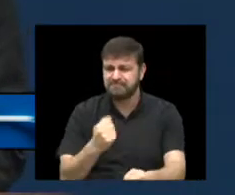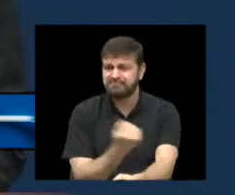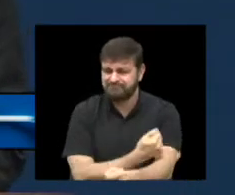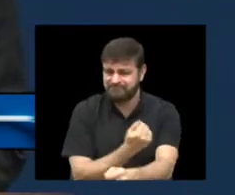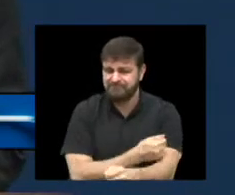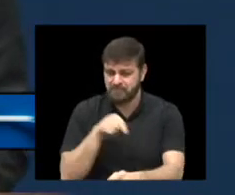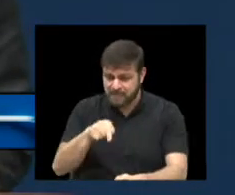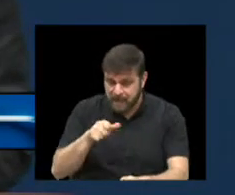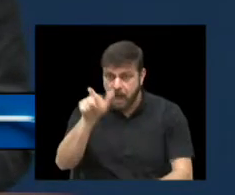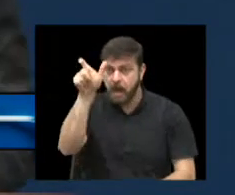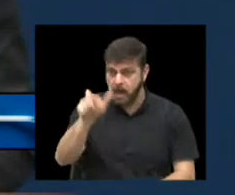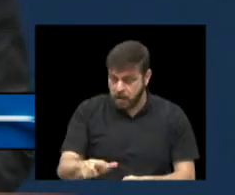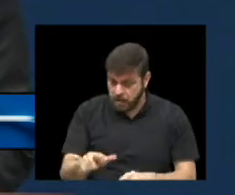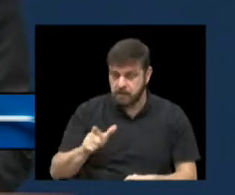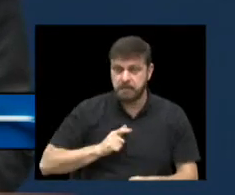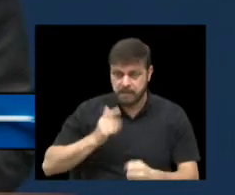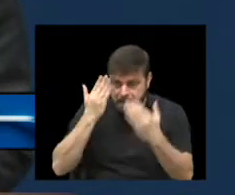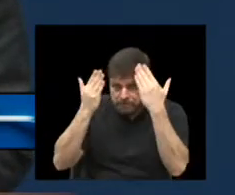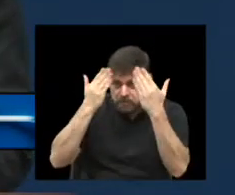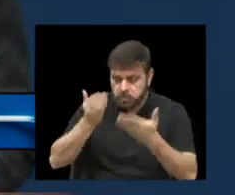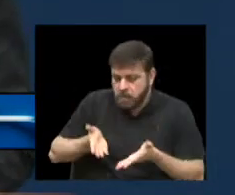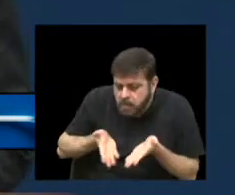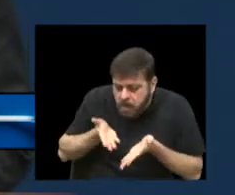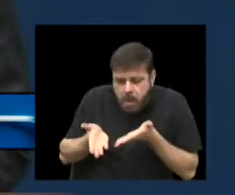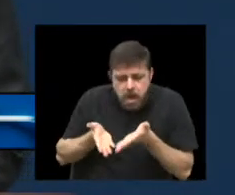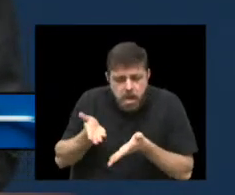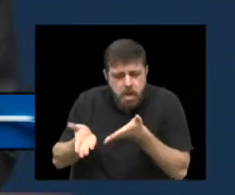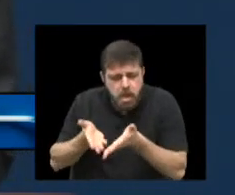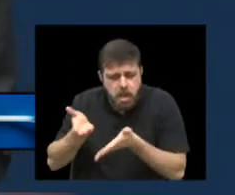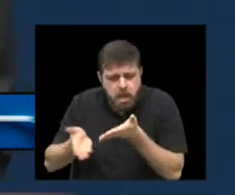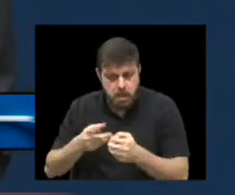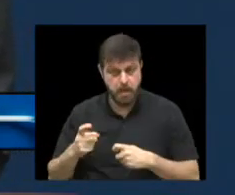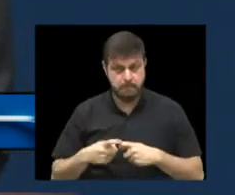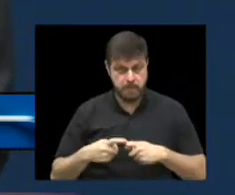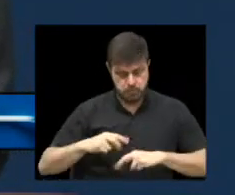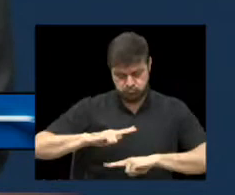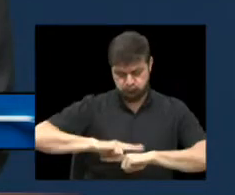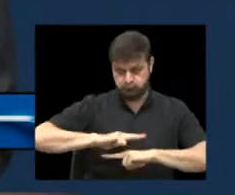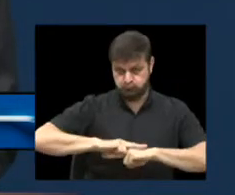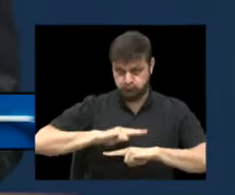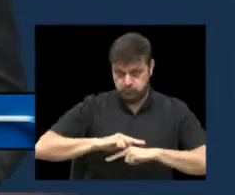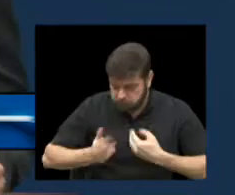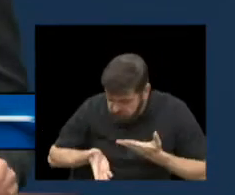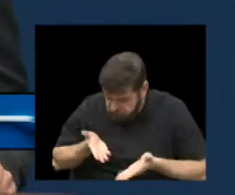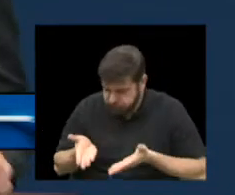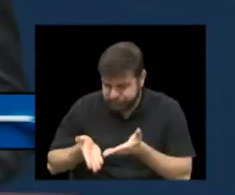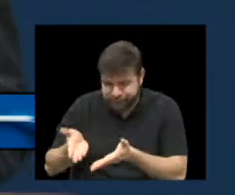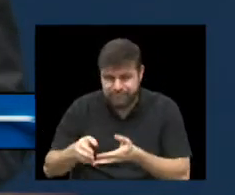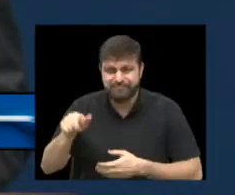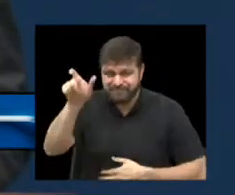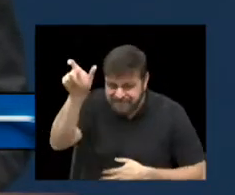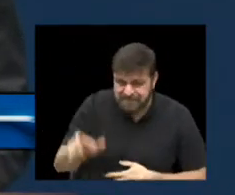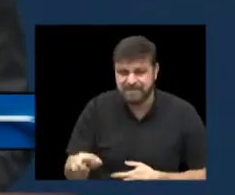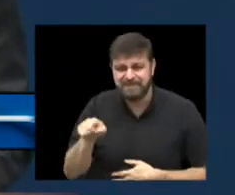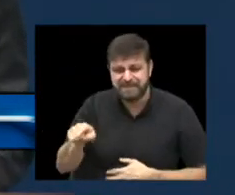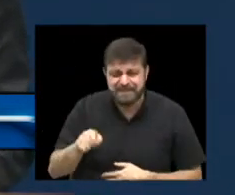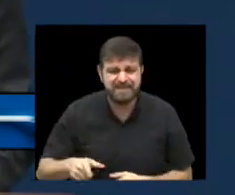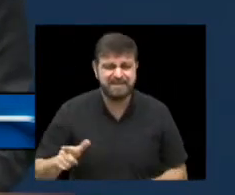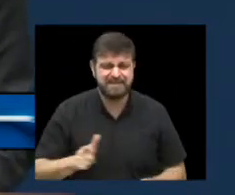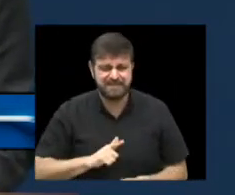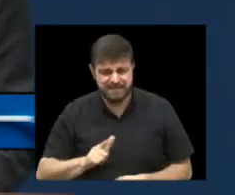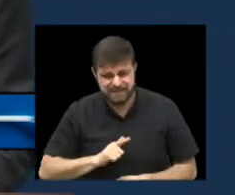amparo de profissionais, psicólogos, psiquiatras, né? E mesmo assim,